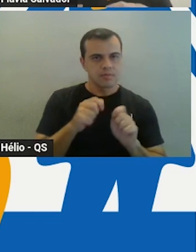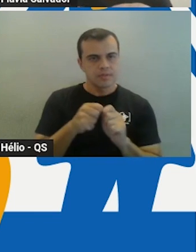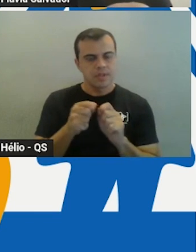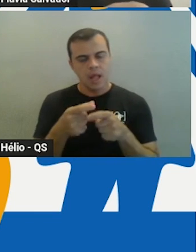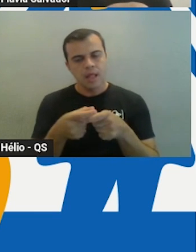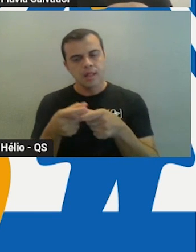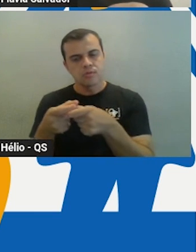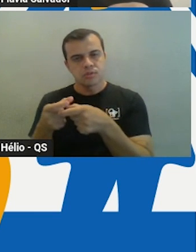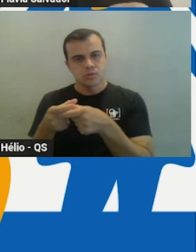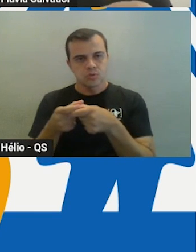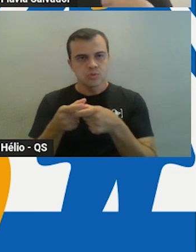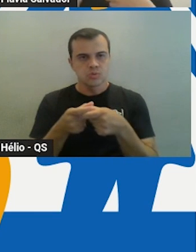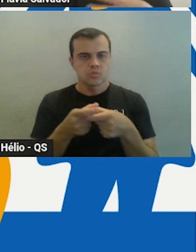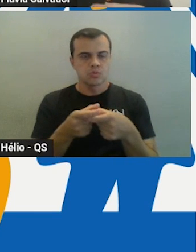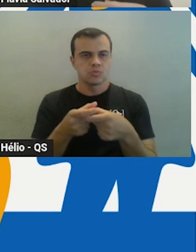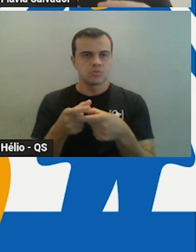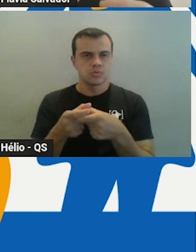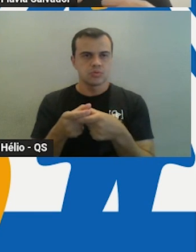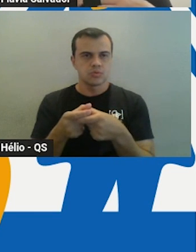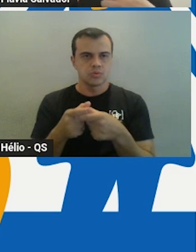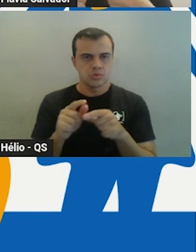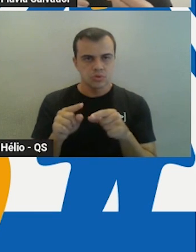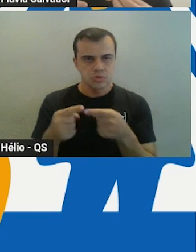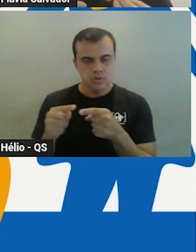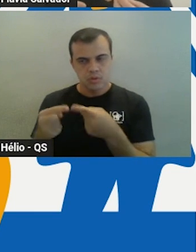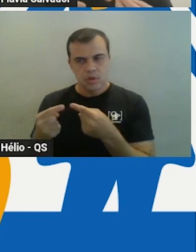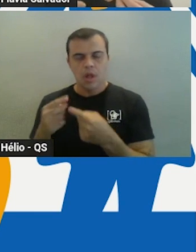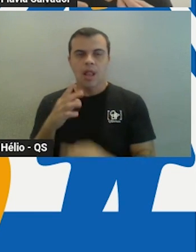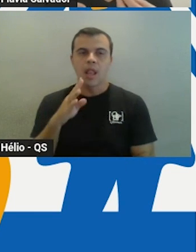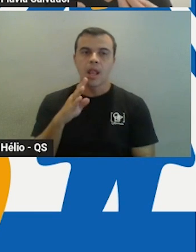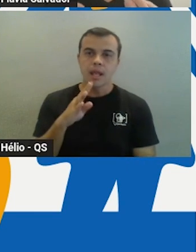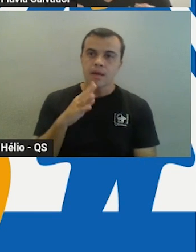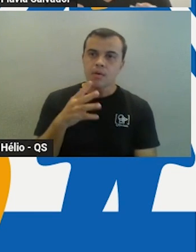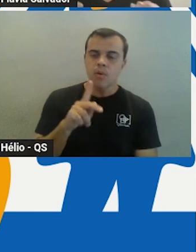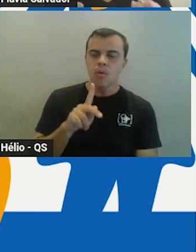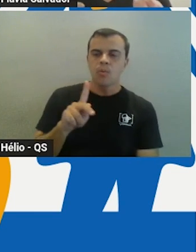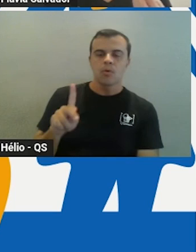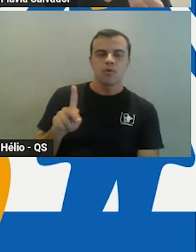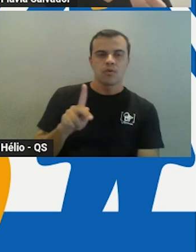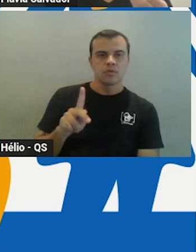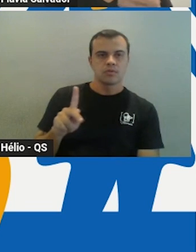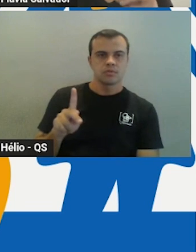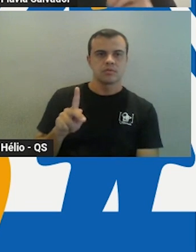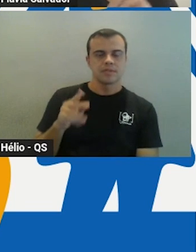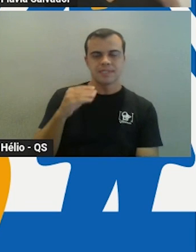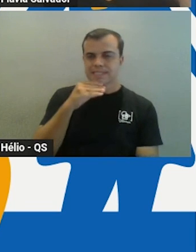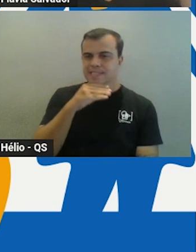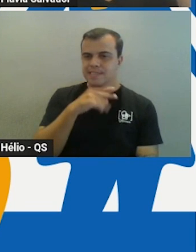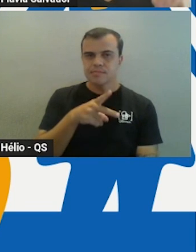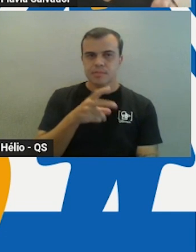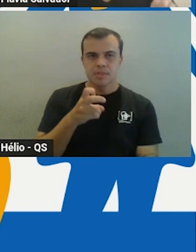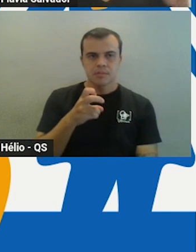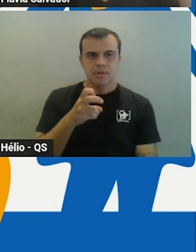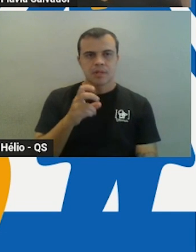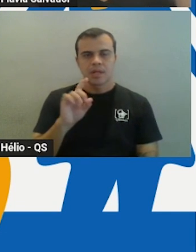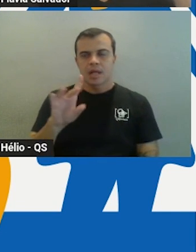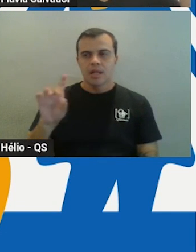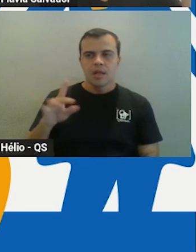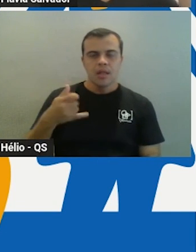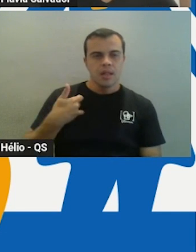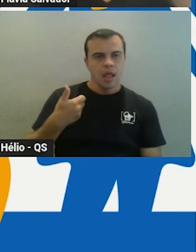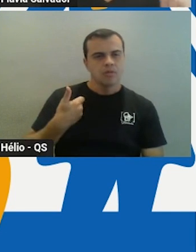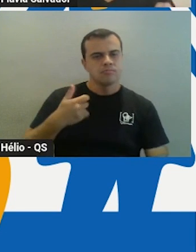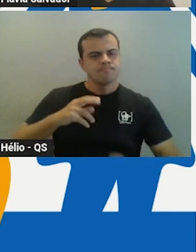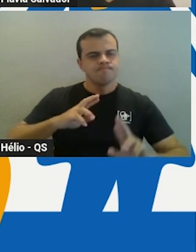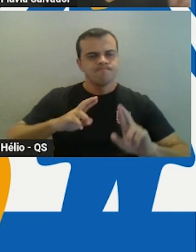cartõezinhos com os desafios. E o legal é que aí o professor também vai perceber, porque por faixa etária o desafio pode